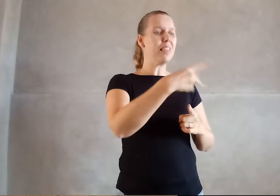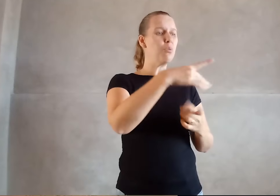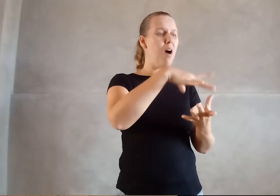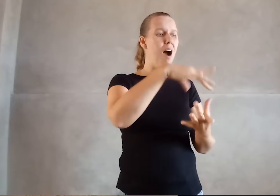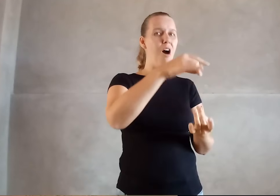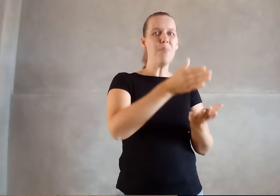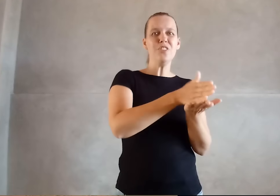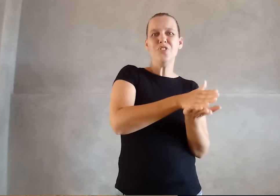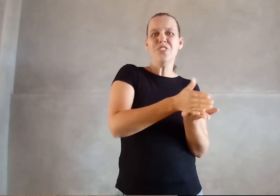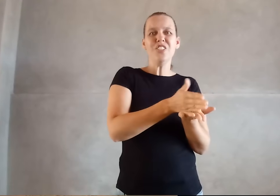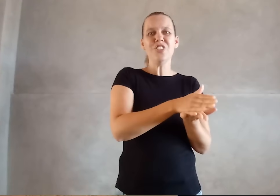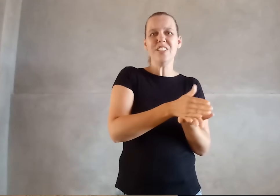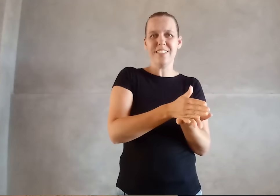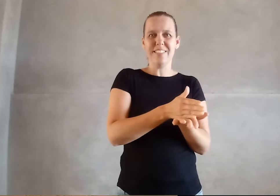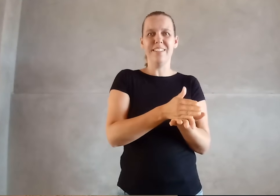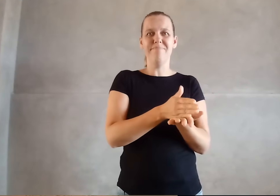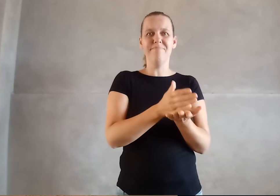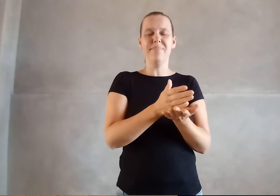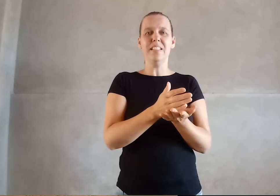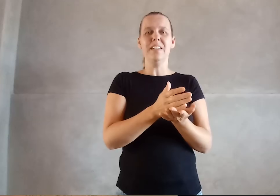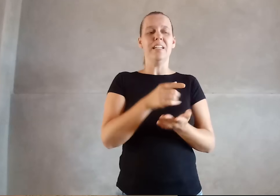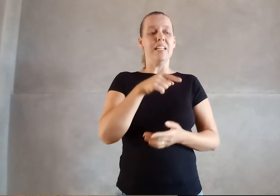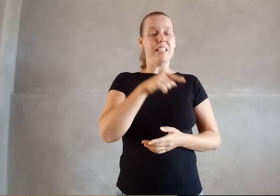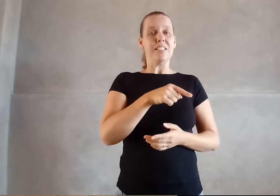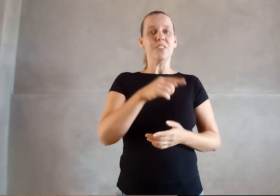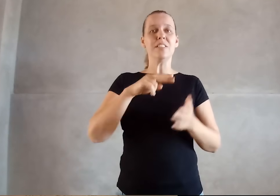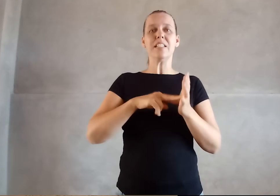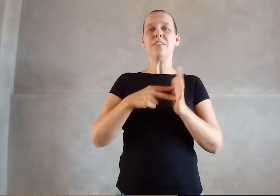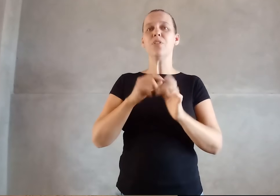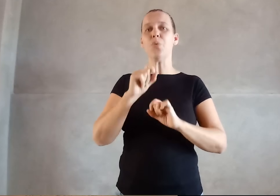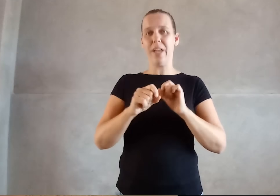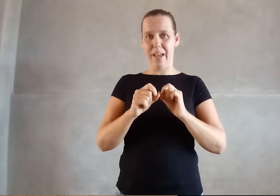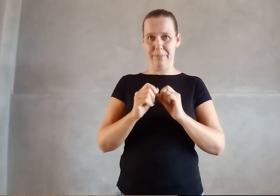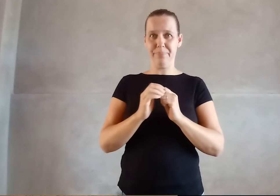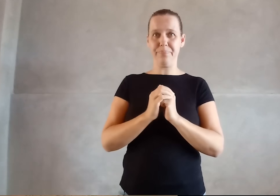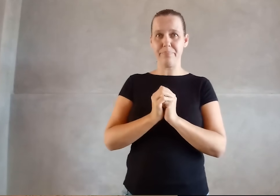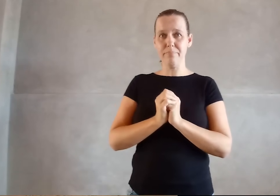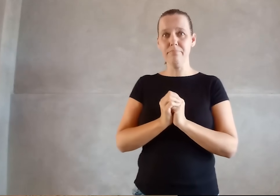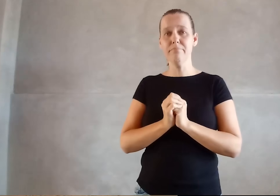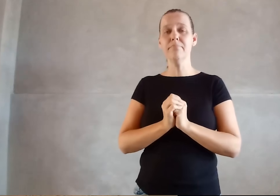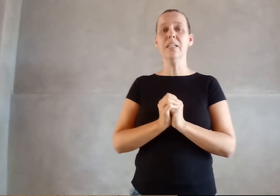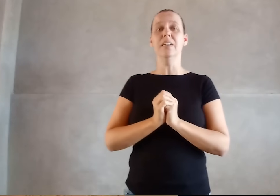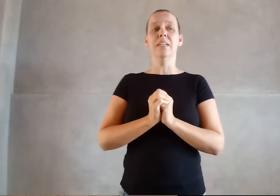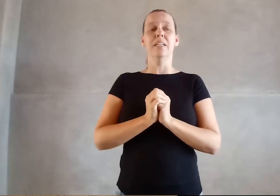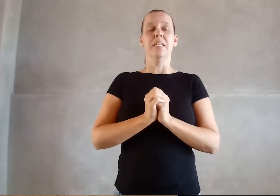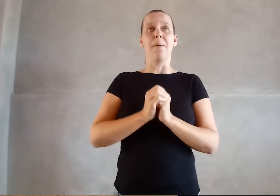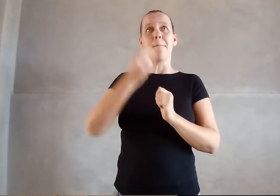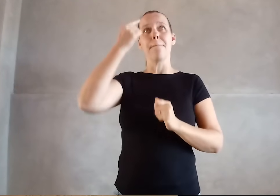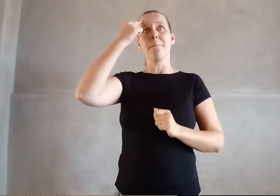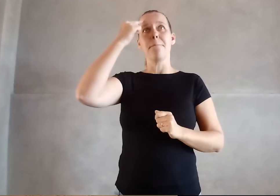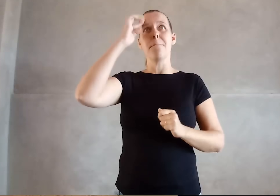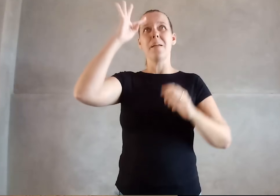estamos entendendo é aquele princípio de que os pensamentos, mente dividida, provoca